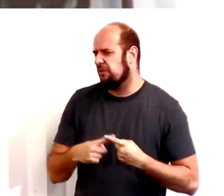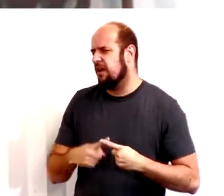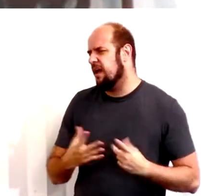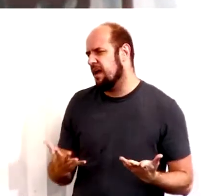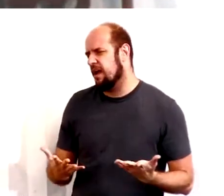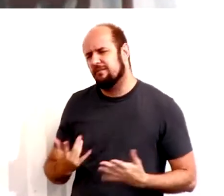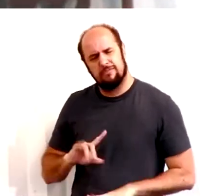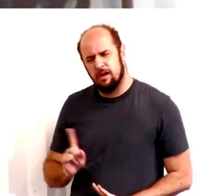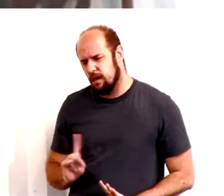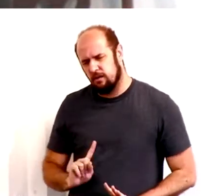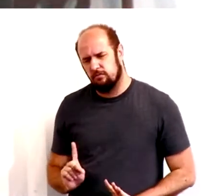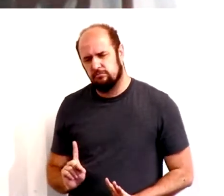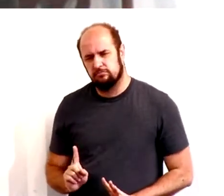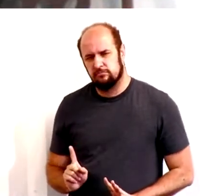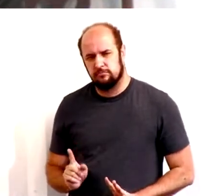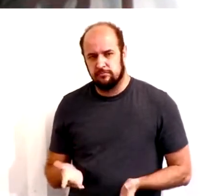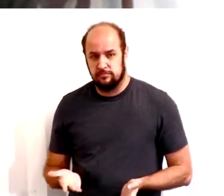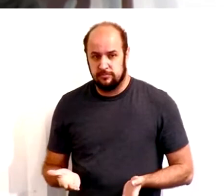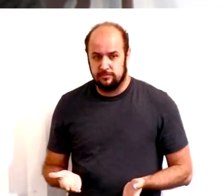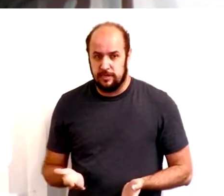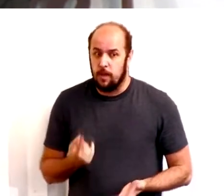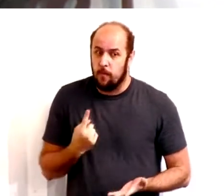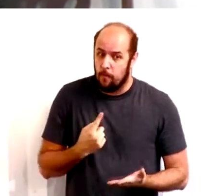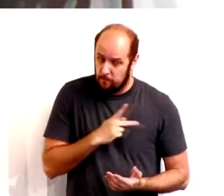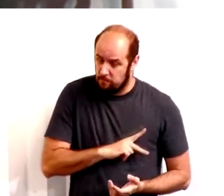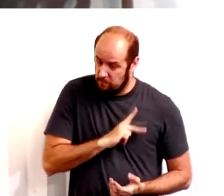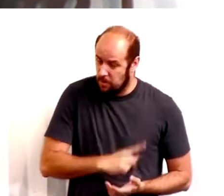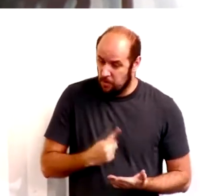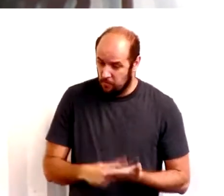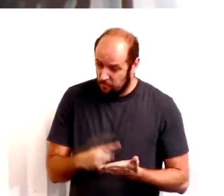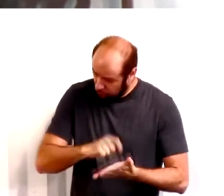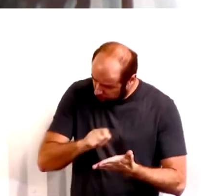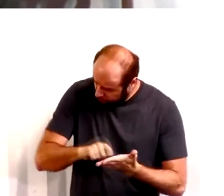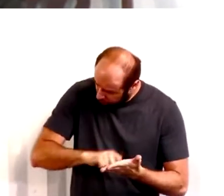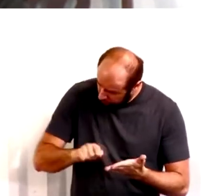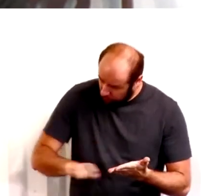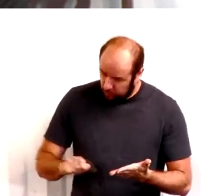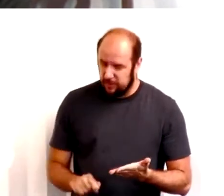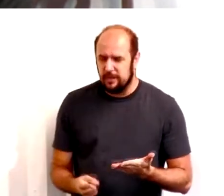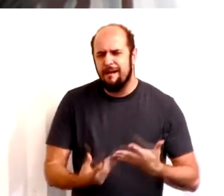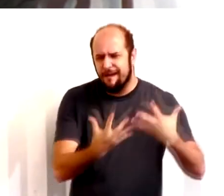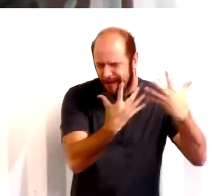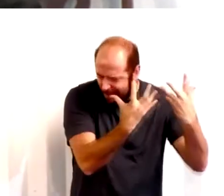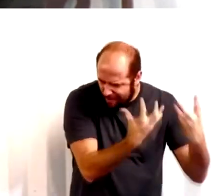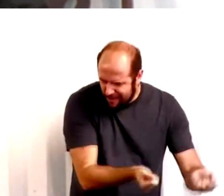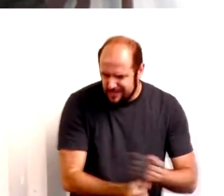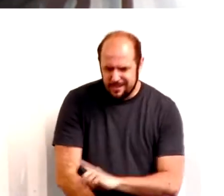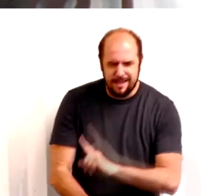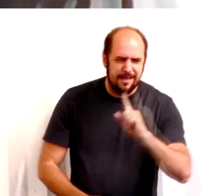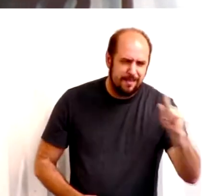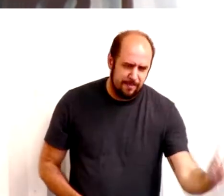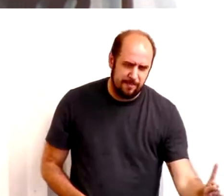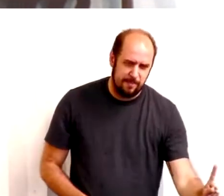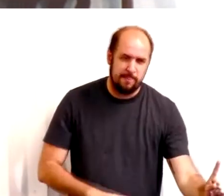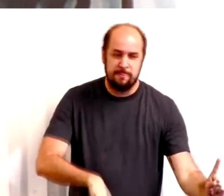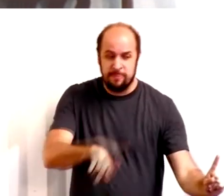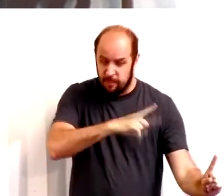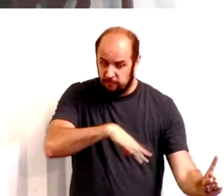voltou. E aí ele diz: recebei-o, porque vocês vão entender por que ele